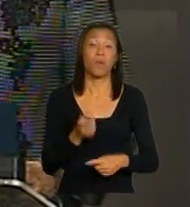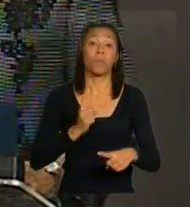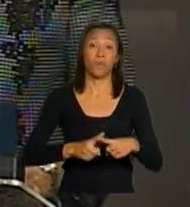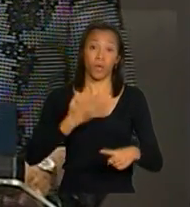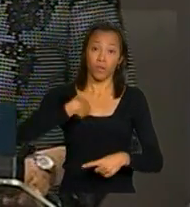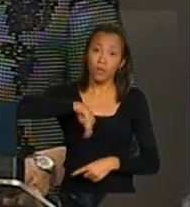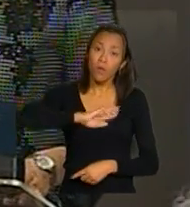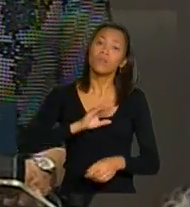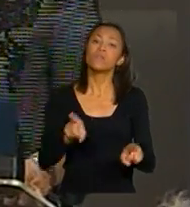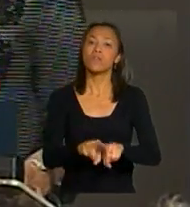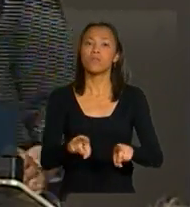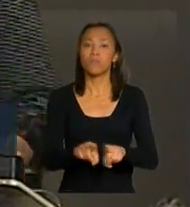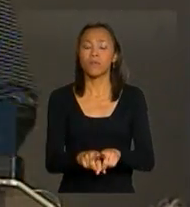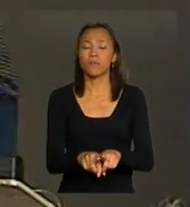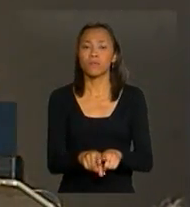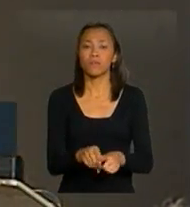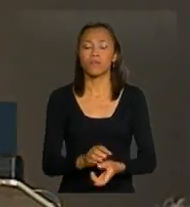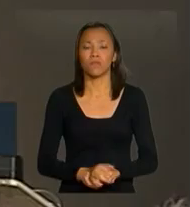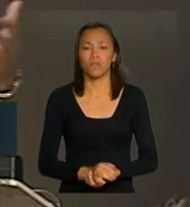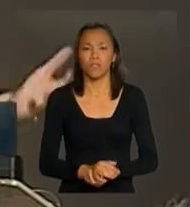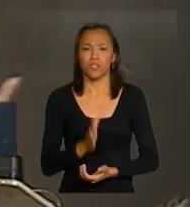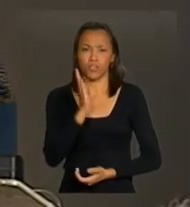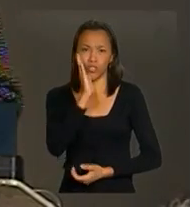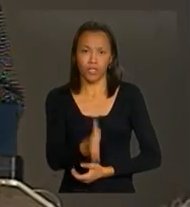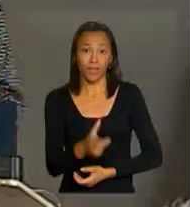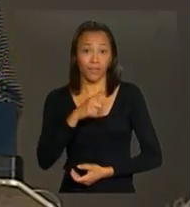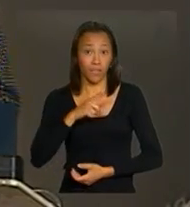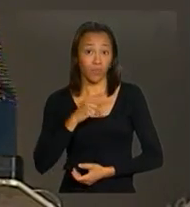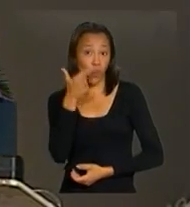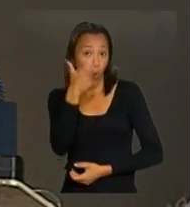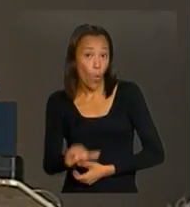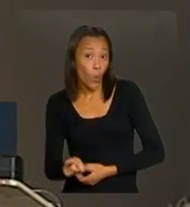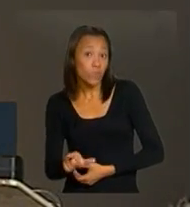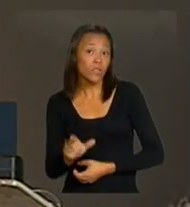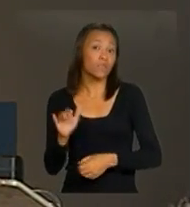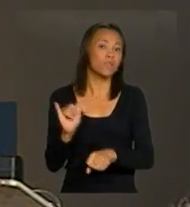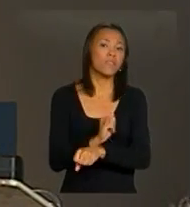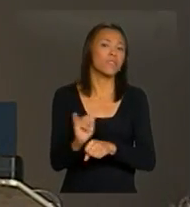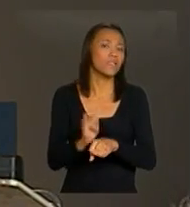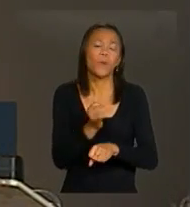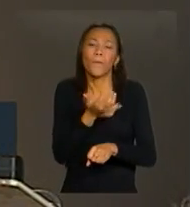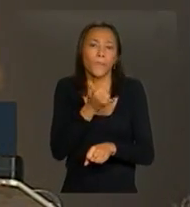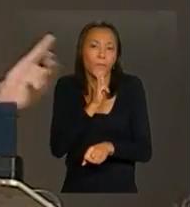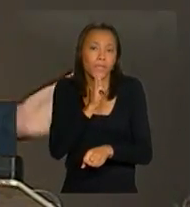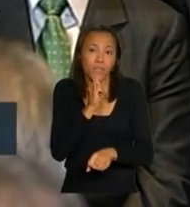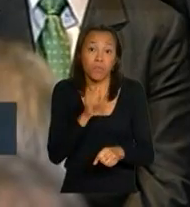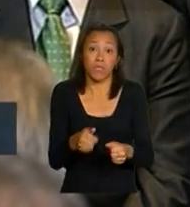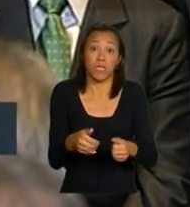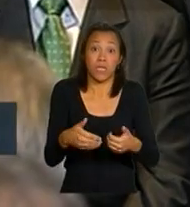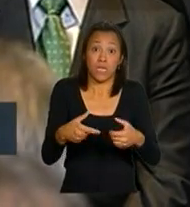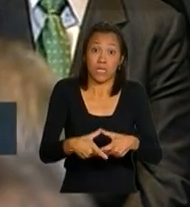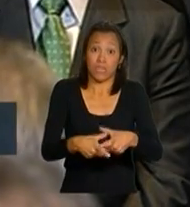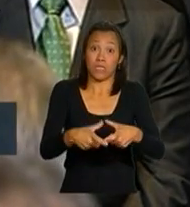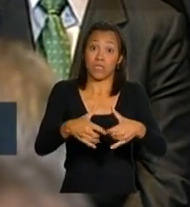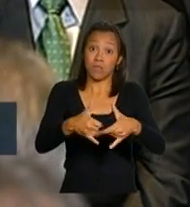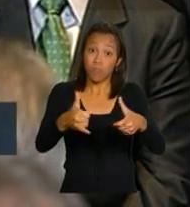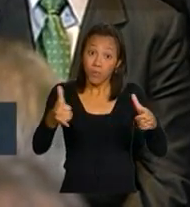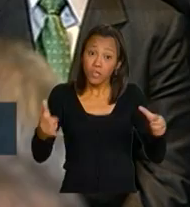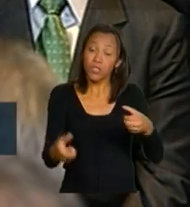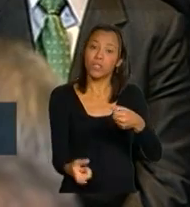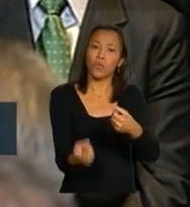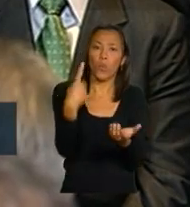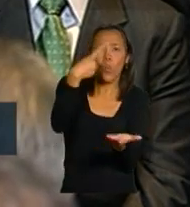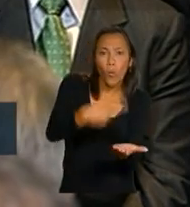nós também estamos tomando outras medidas, como expandir o acordo de gratuidade